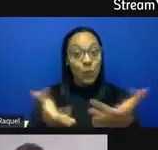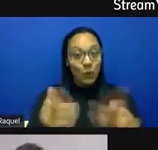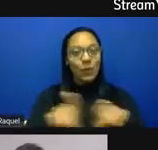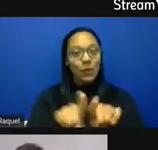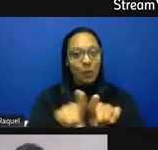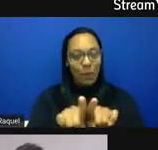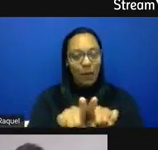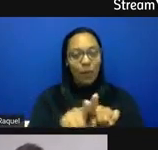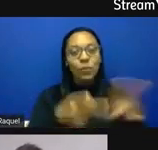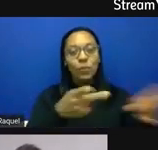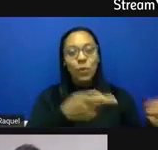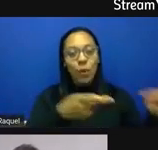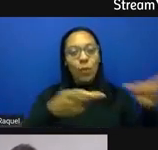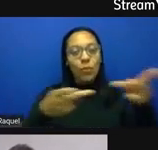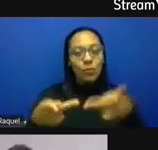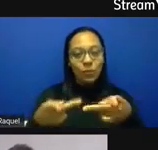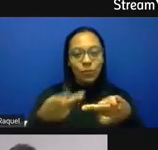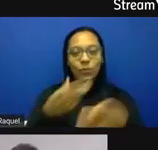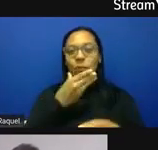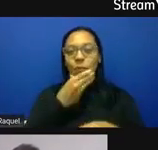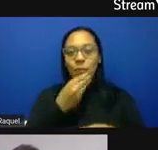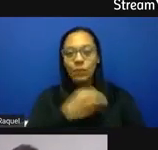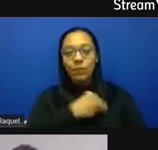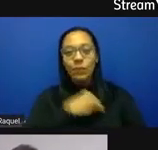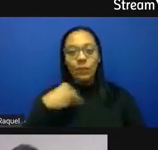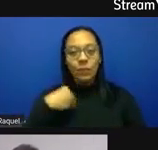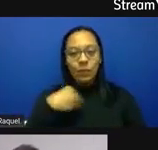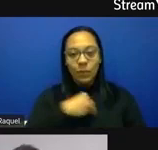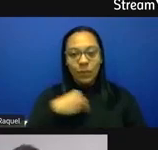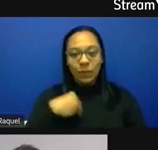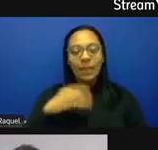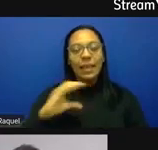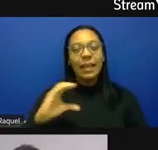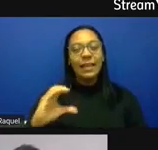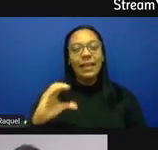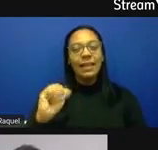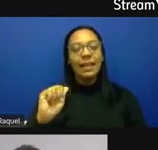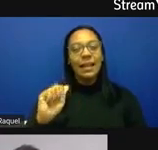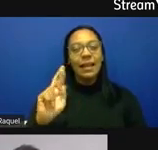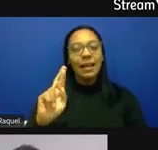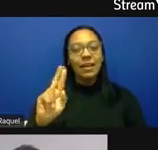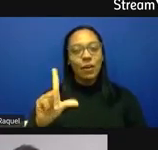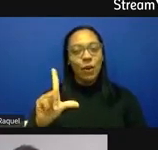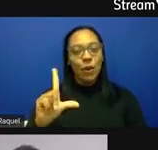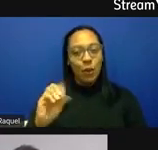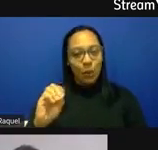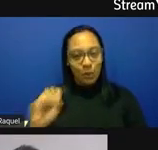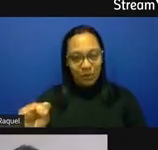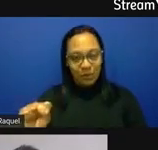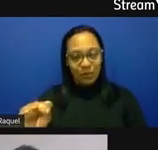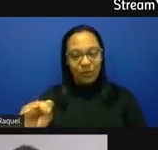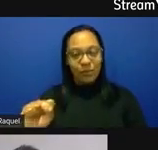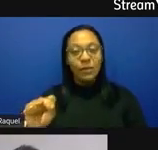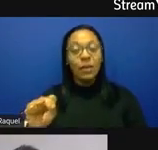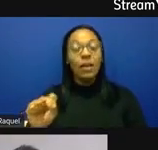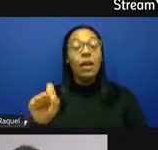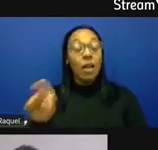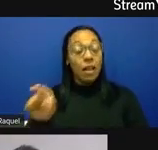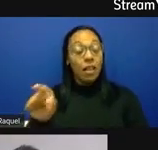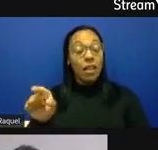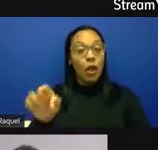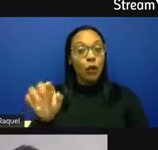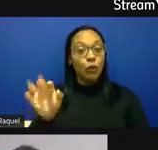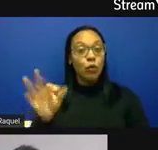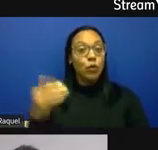um convidado muito especial, que é o Dr. Carlos Mattioli. O Carlos é juiz da Vara da Infância, depois ele vai falar um pouquinho sobre